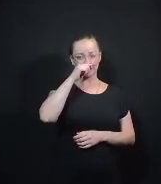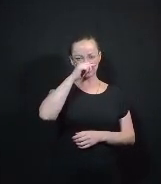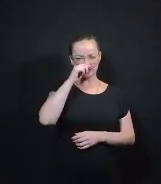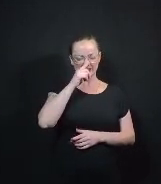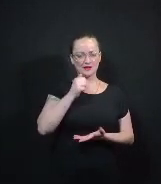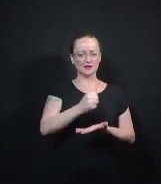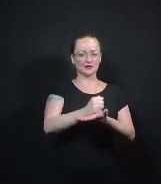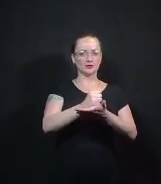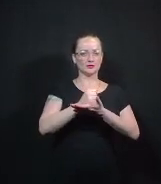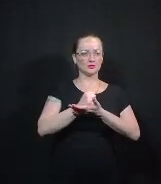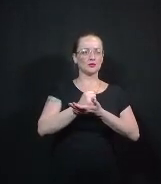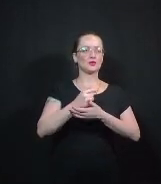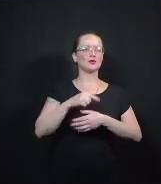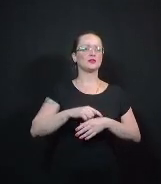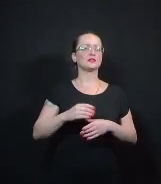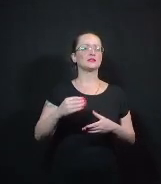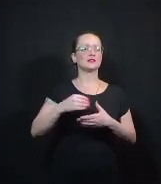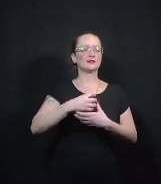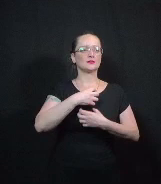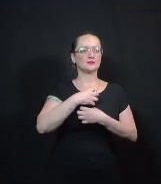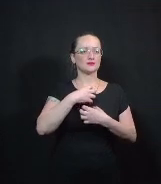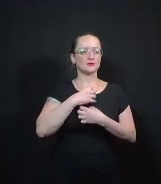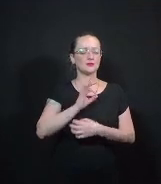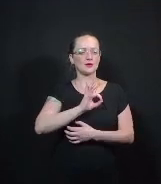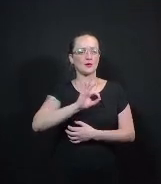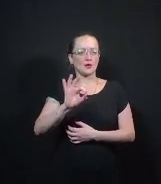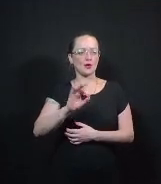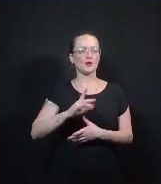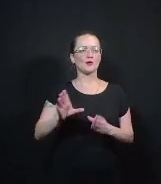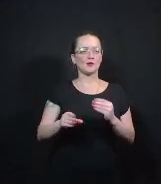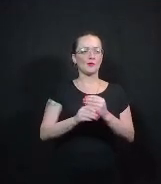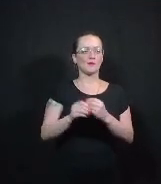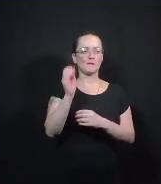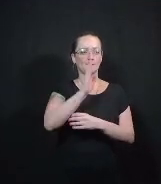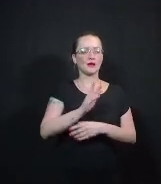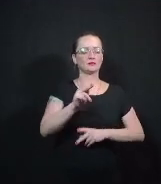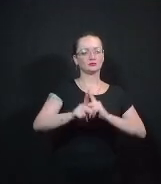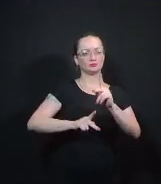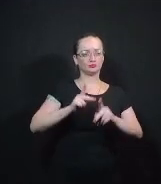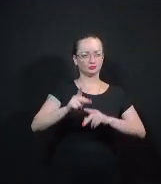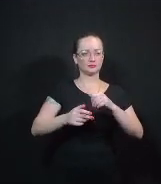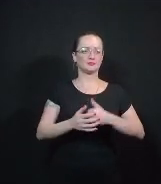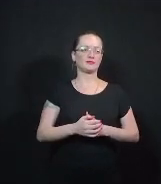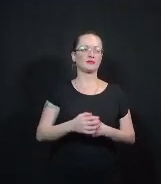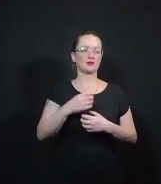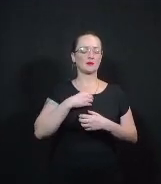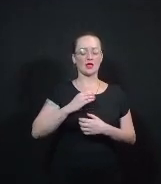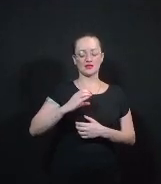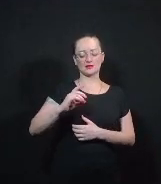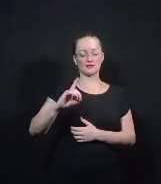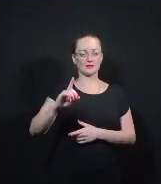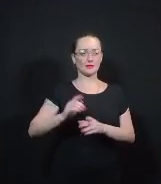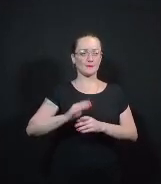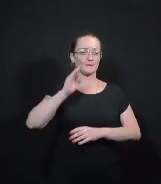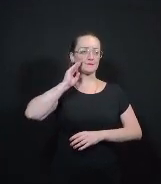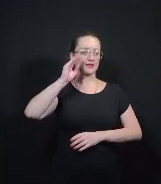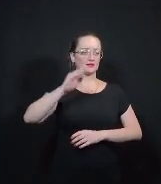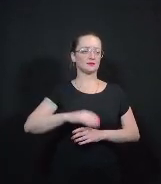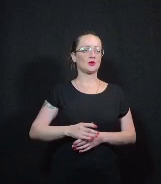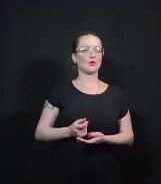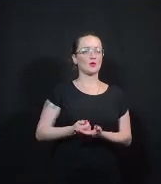uma situação ótima para o Brasil Popular, as classes C e D principalmente,